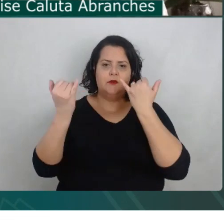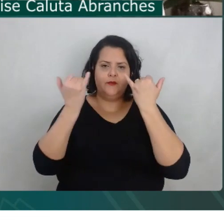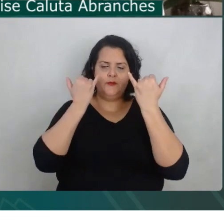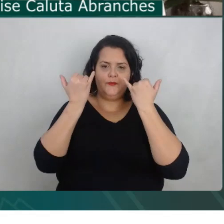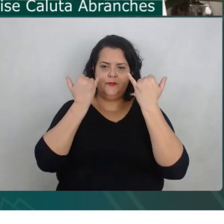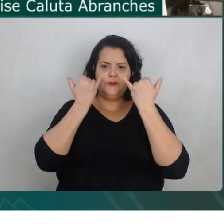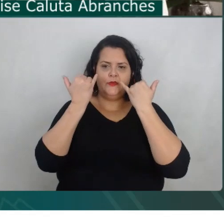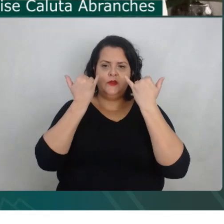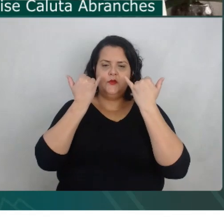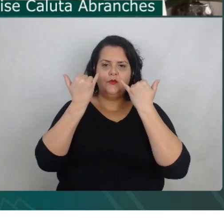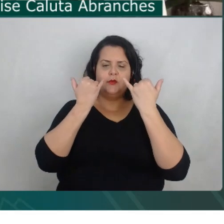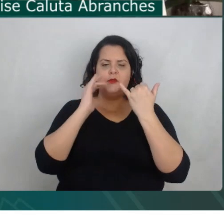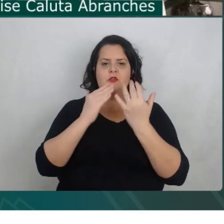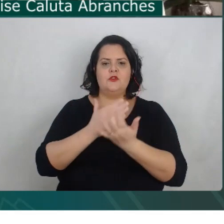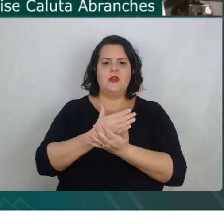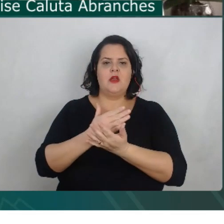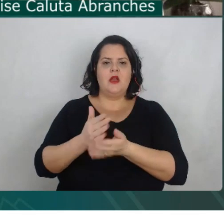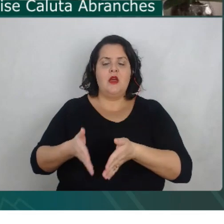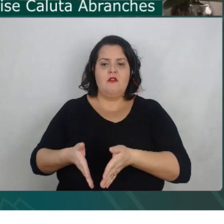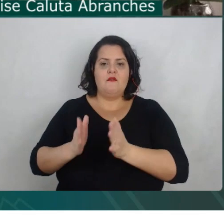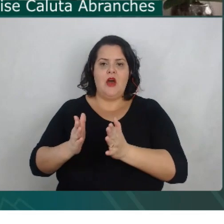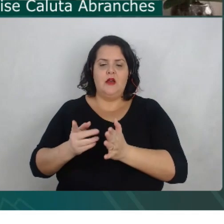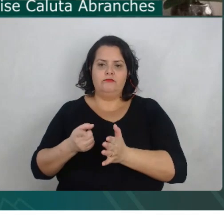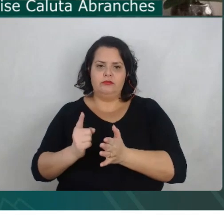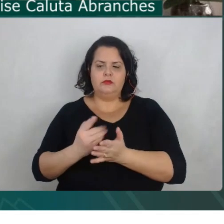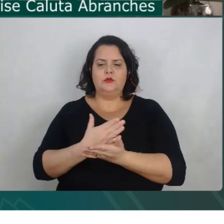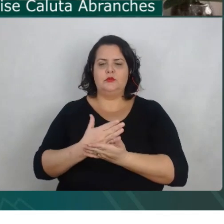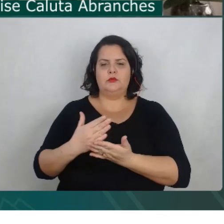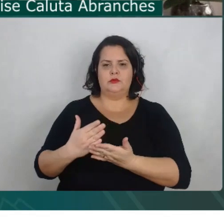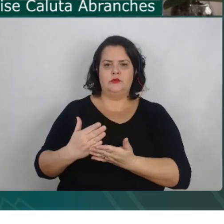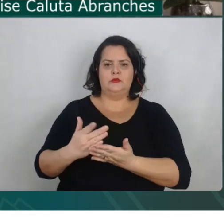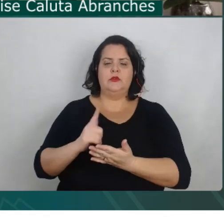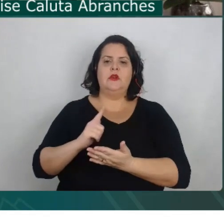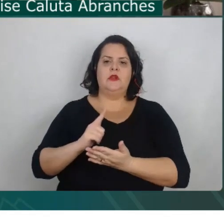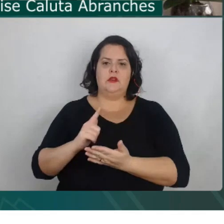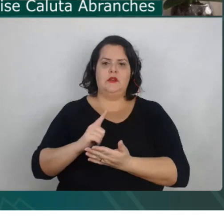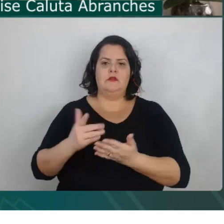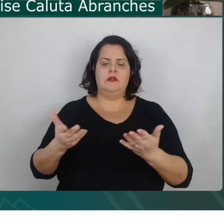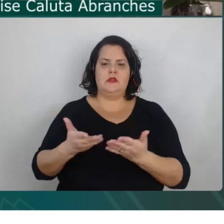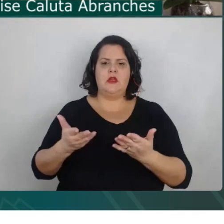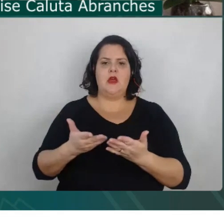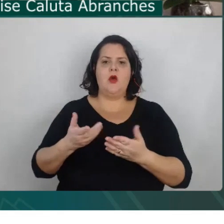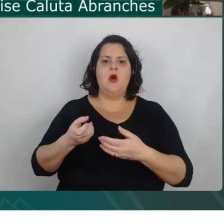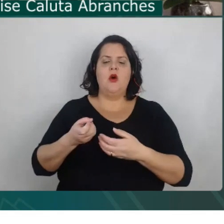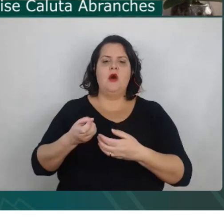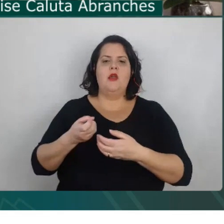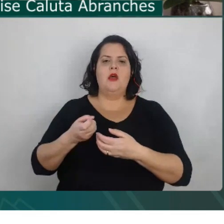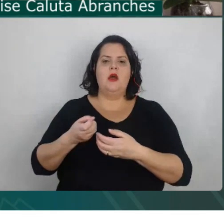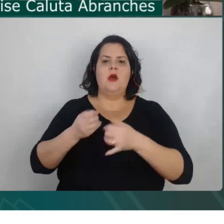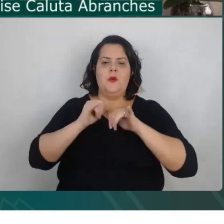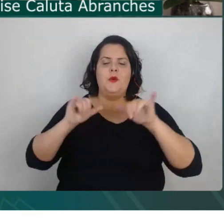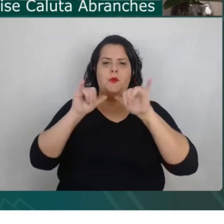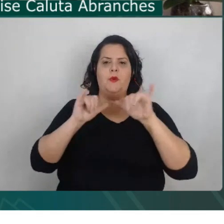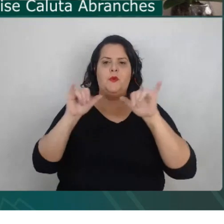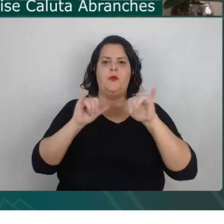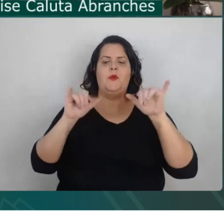fases iniciais, eles vão ser publicados agora no Lancet, em breve, né? Mas eles estão indo